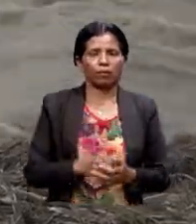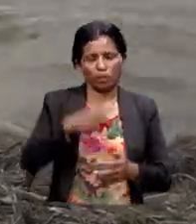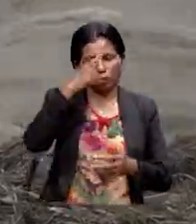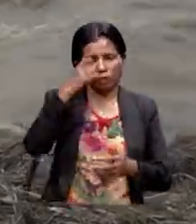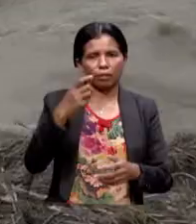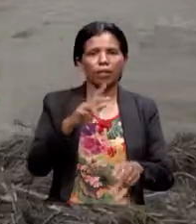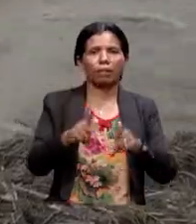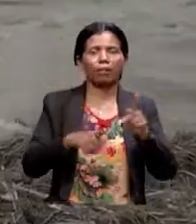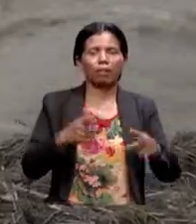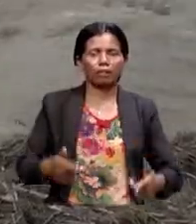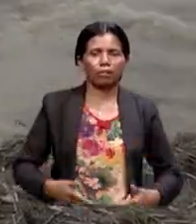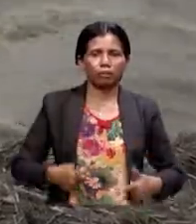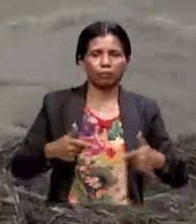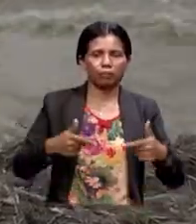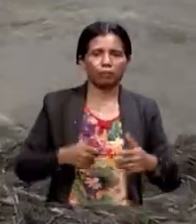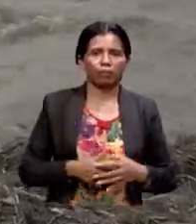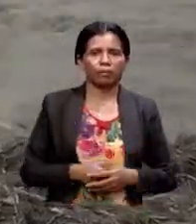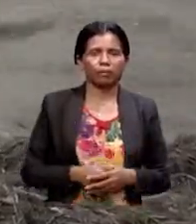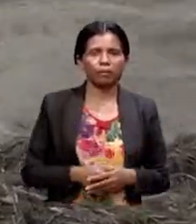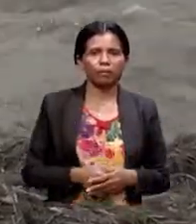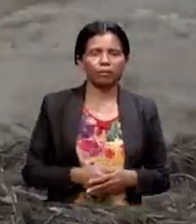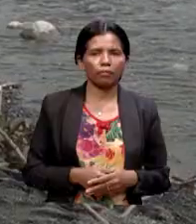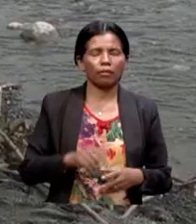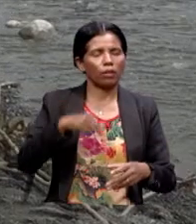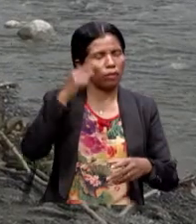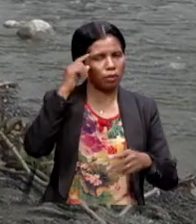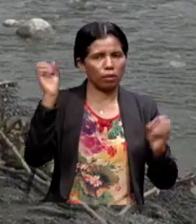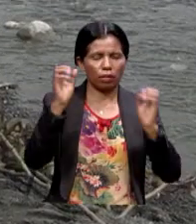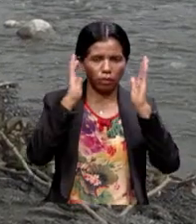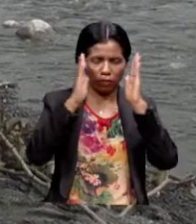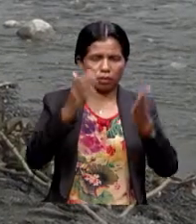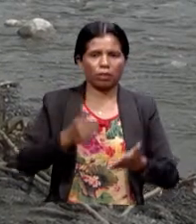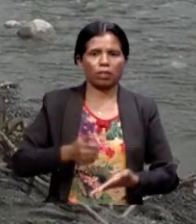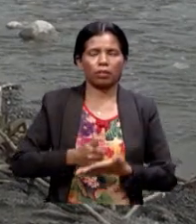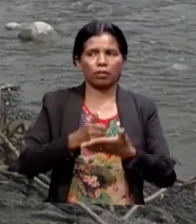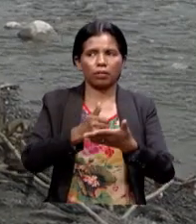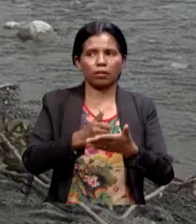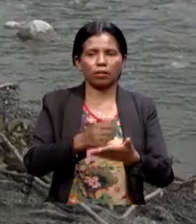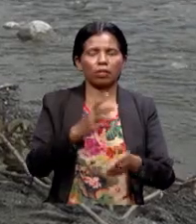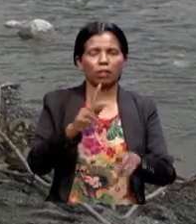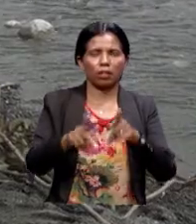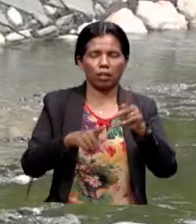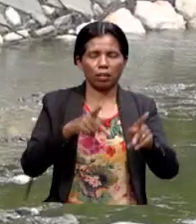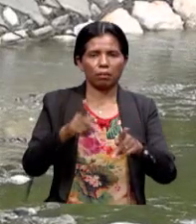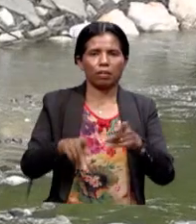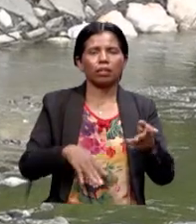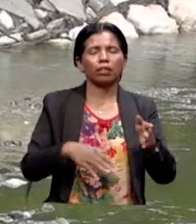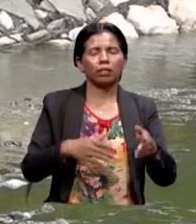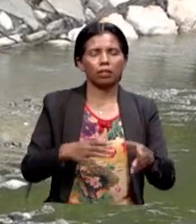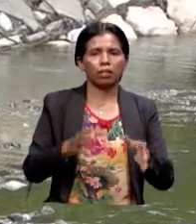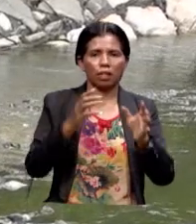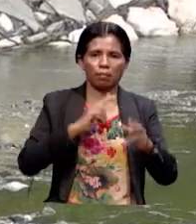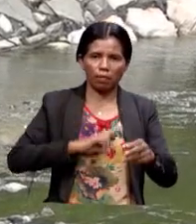ni murus ma ya parti natar. Sema guberno la tau mata mbak iri kesau, otomatikamente pop si halirik nafat, hamlah